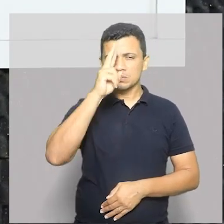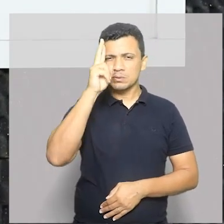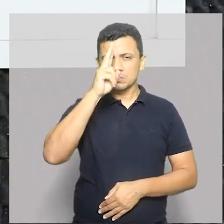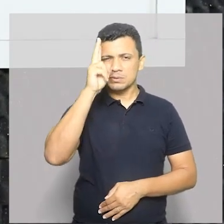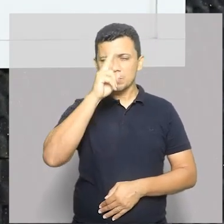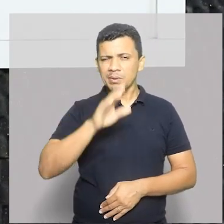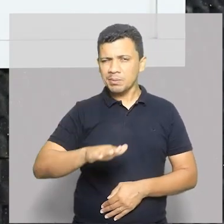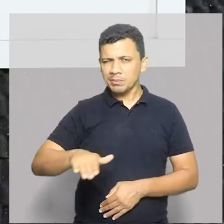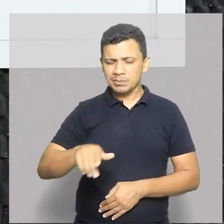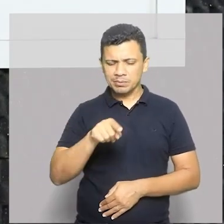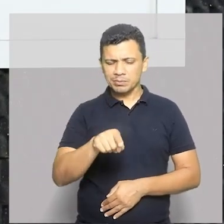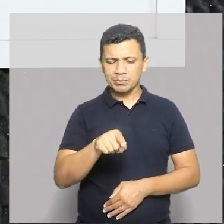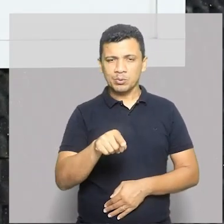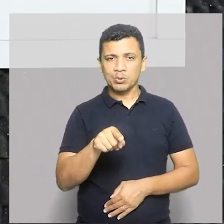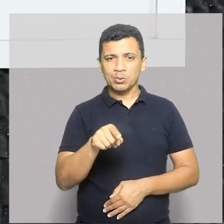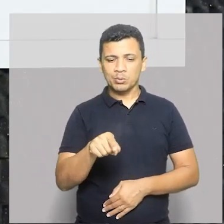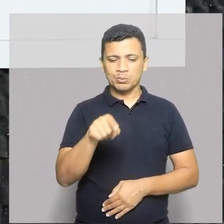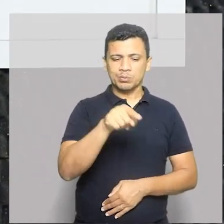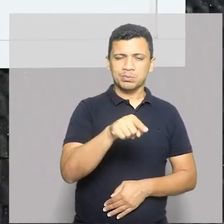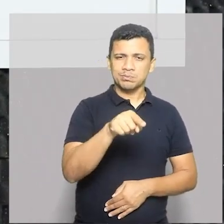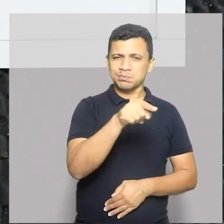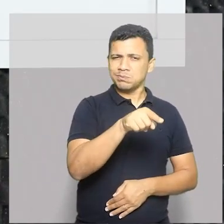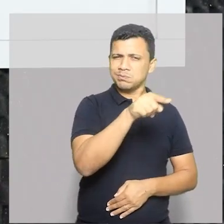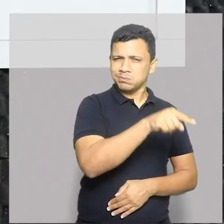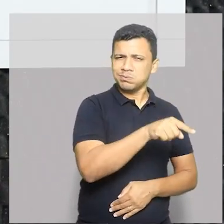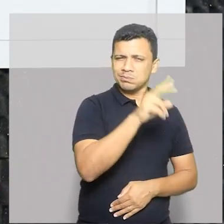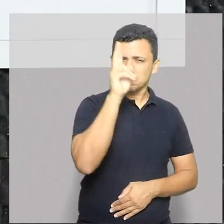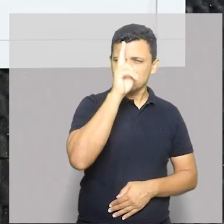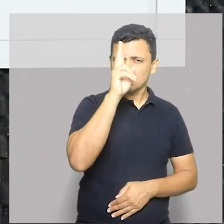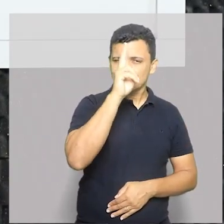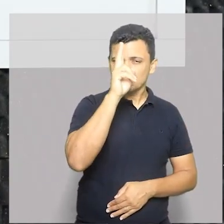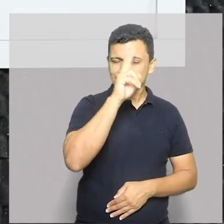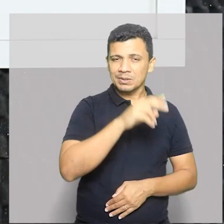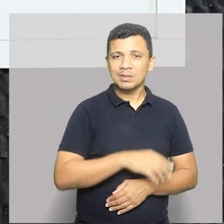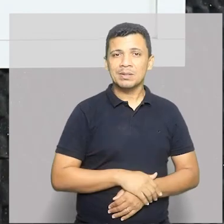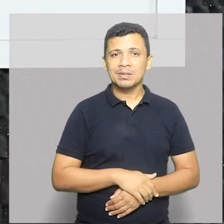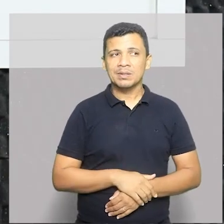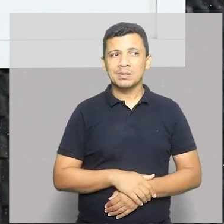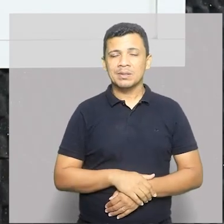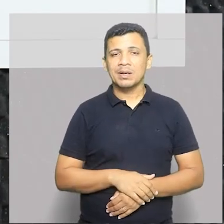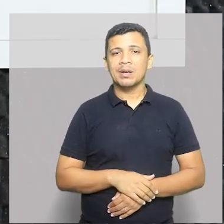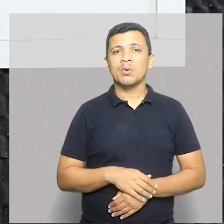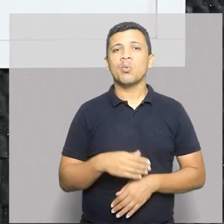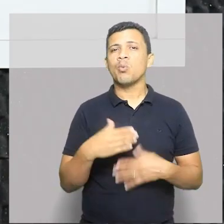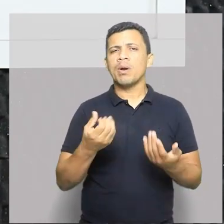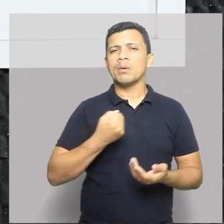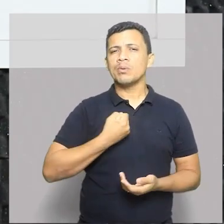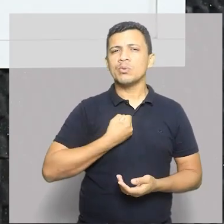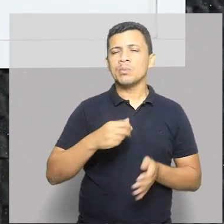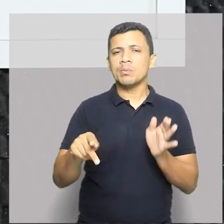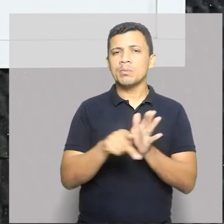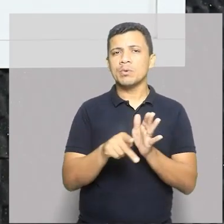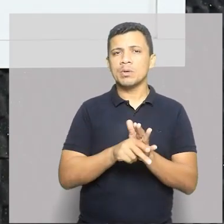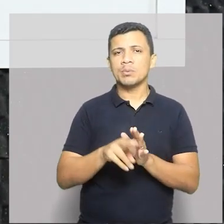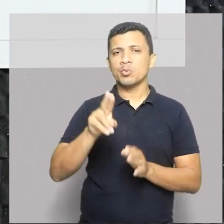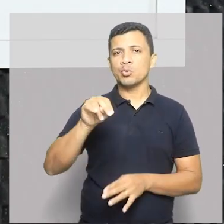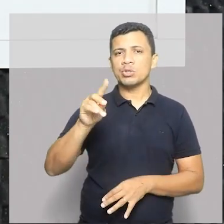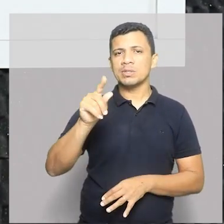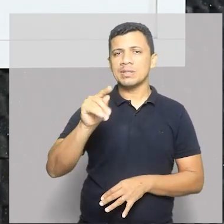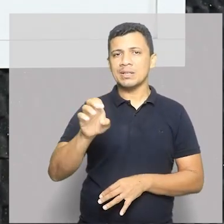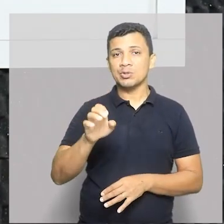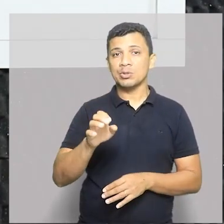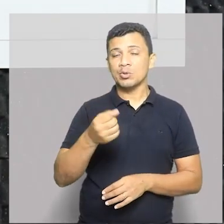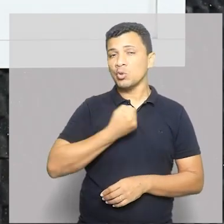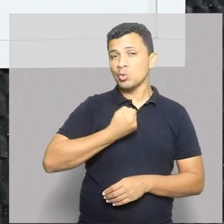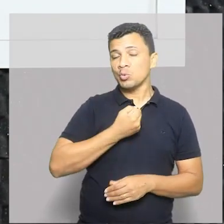bem criancinha? Pois é. Olha para cá. Ele quer saber o algarismo das unidades. Ou seja, esse